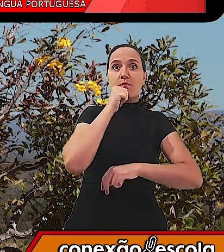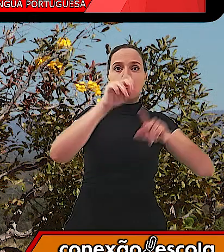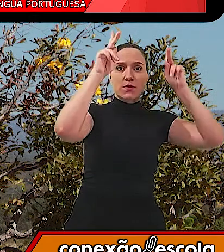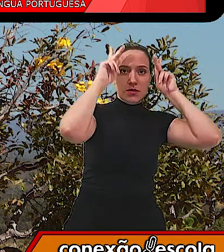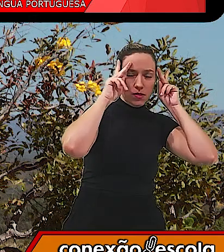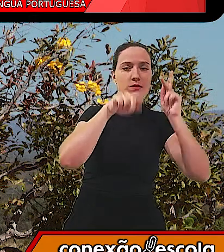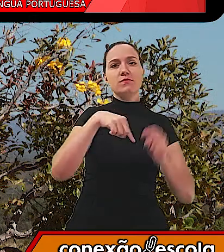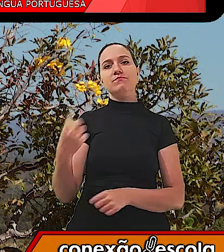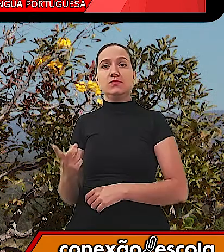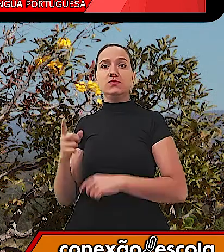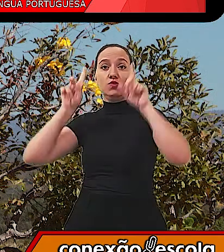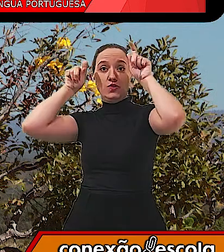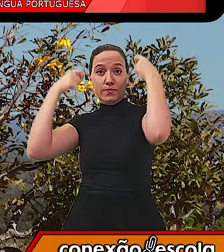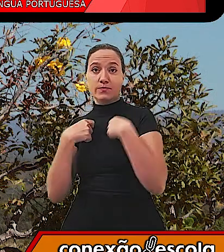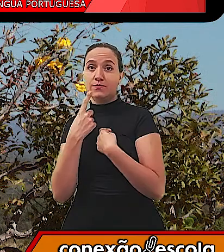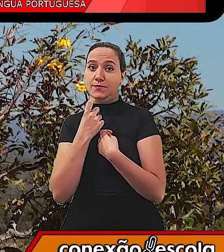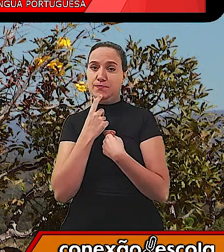e Chapeuzinho Vermelho.